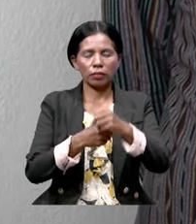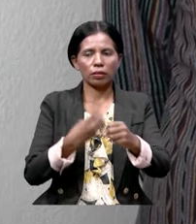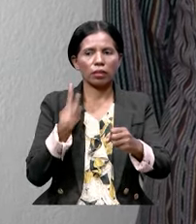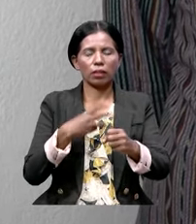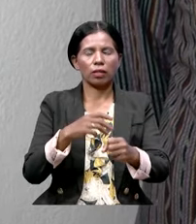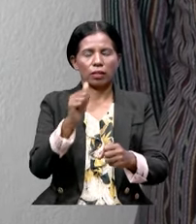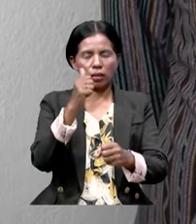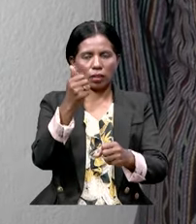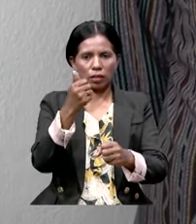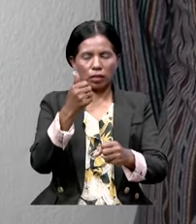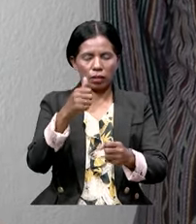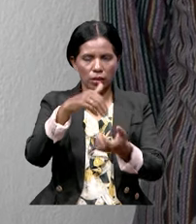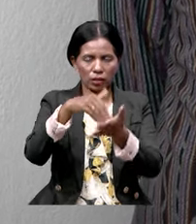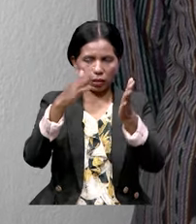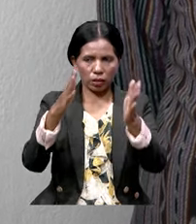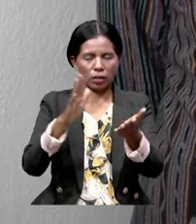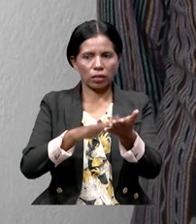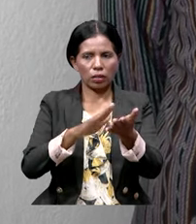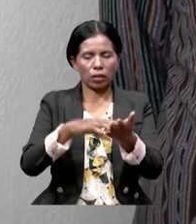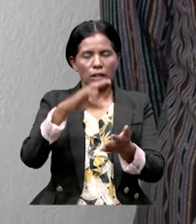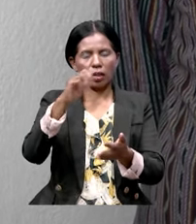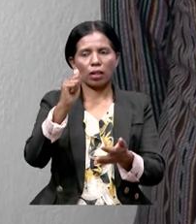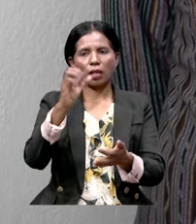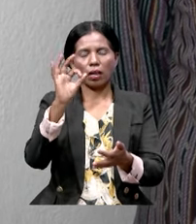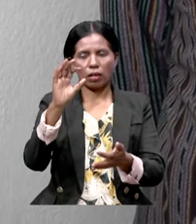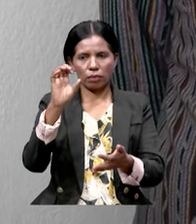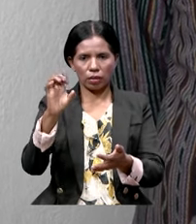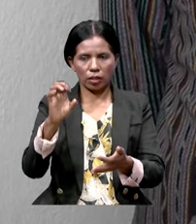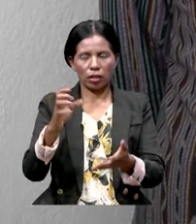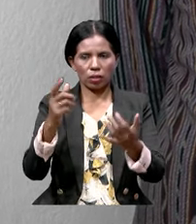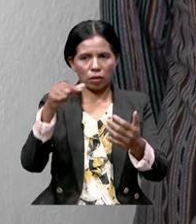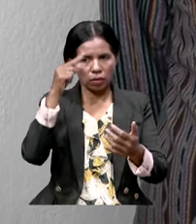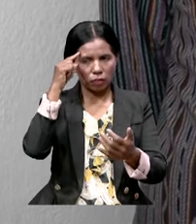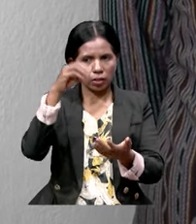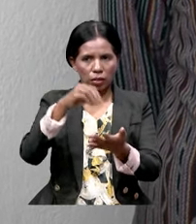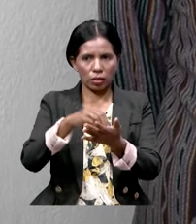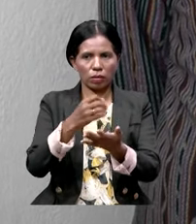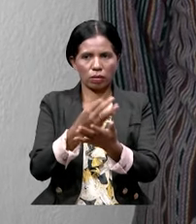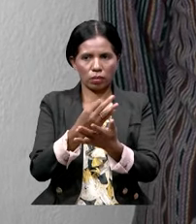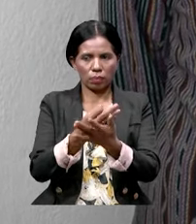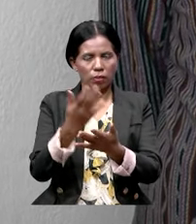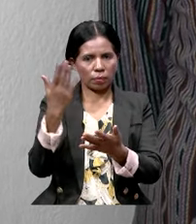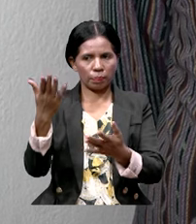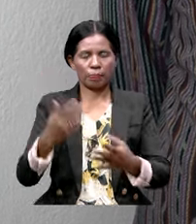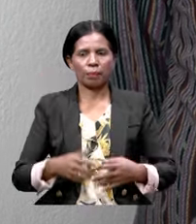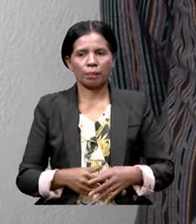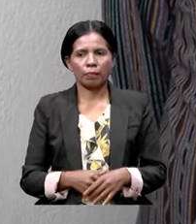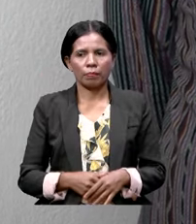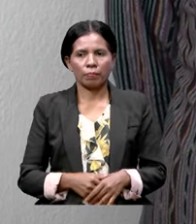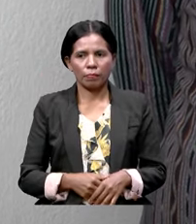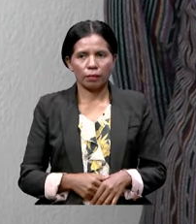10.000 estudantes escola café nemos ida nemos governo tau orçamento ba.